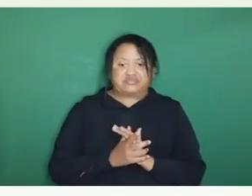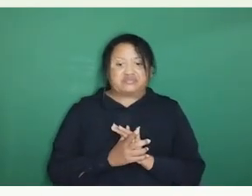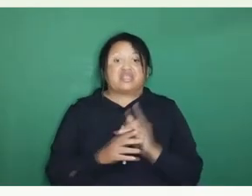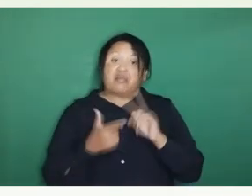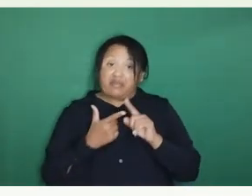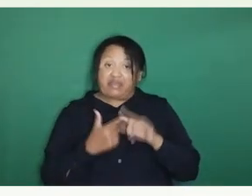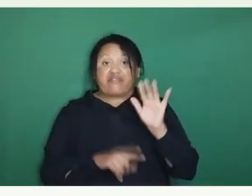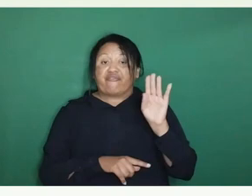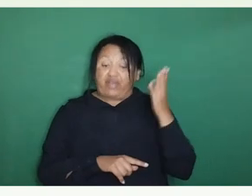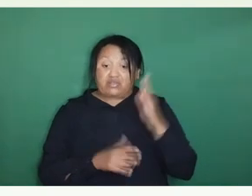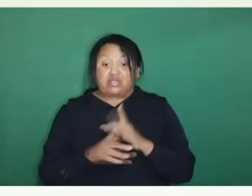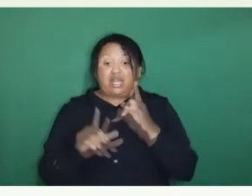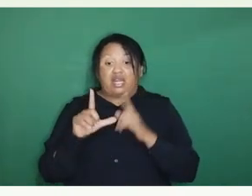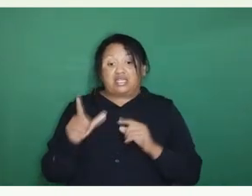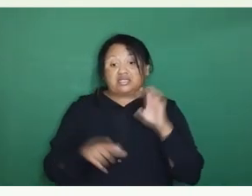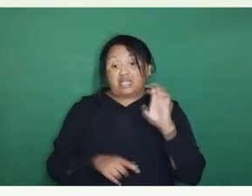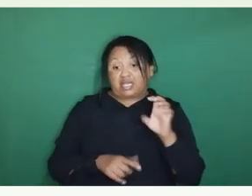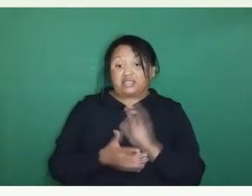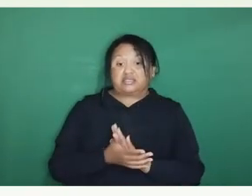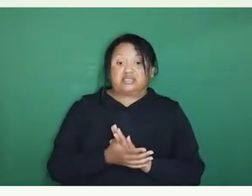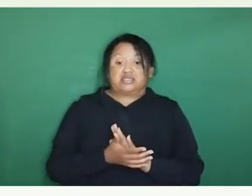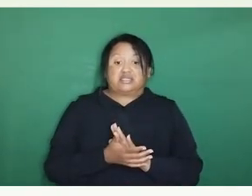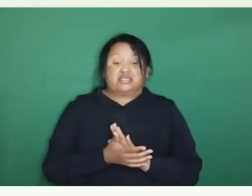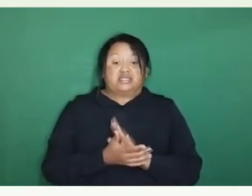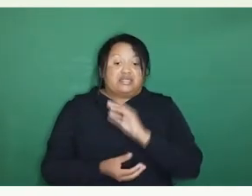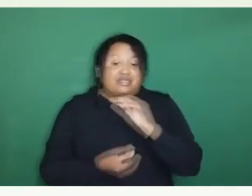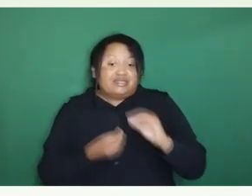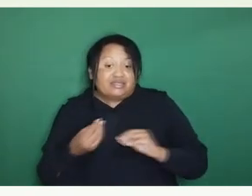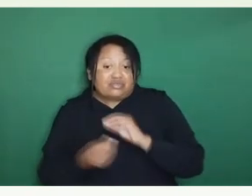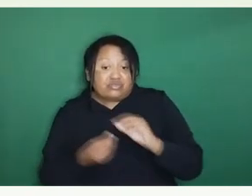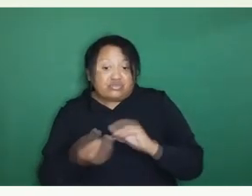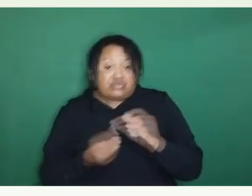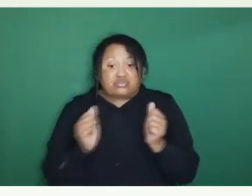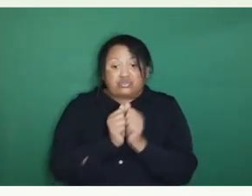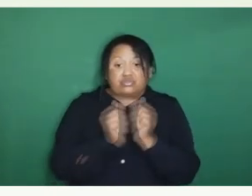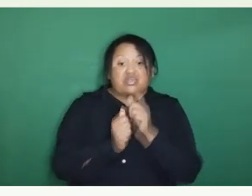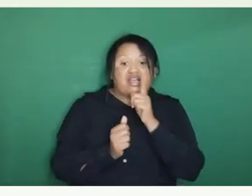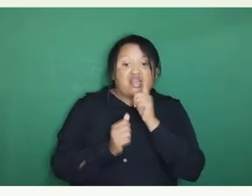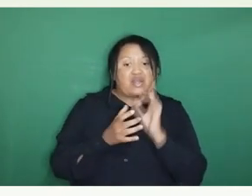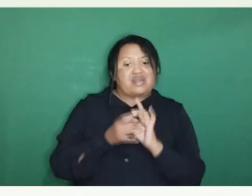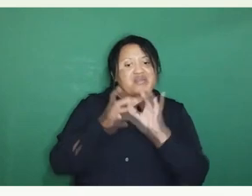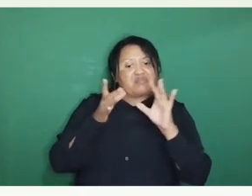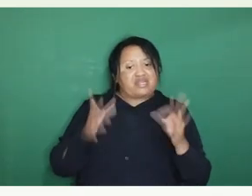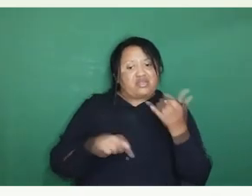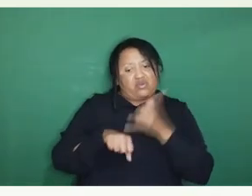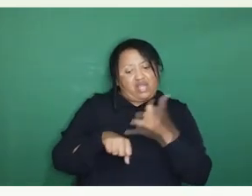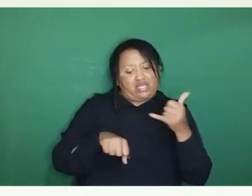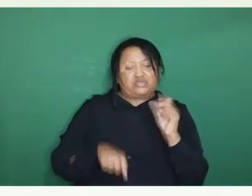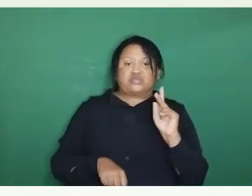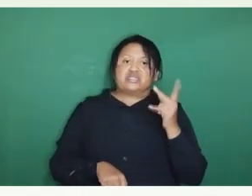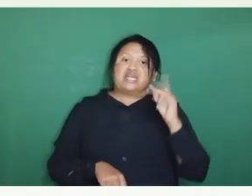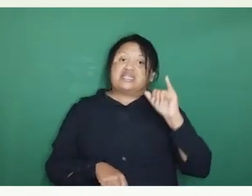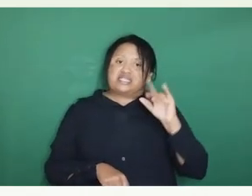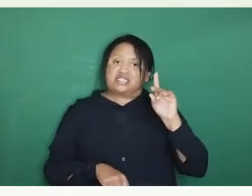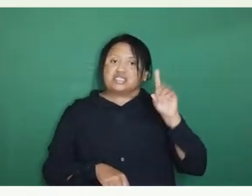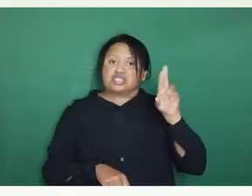liberando ânion hidroxila realmente reage com a água e libera o ânion hidroxila E com isso vai levar